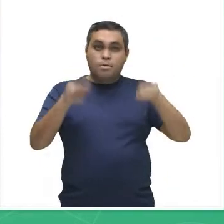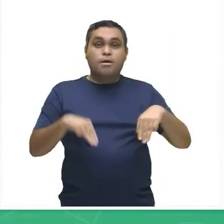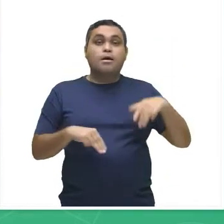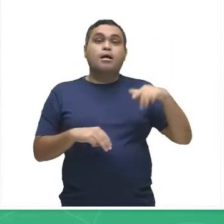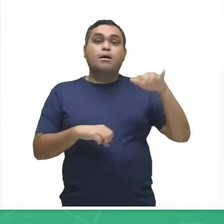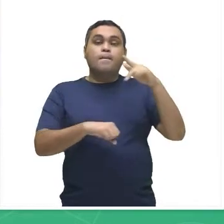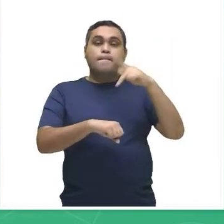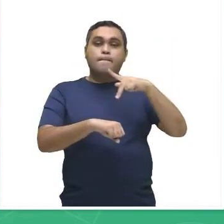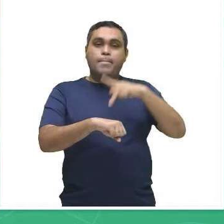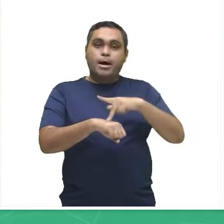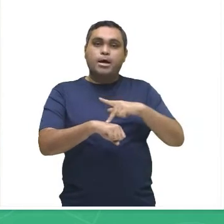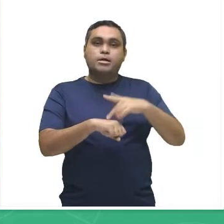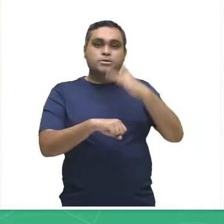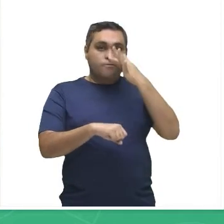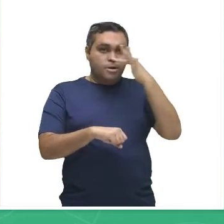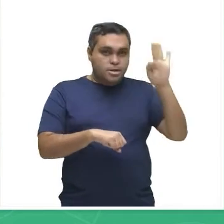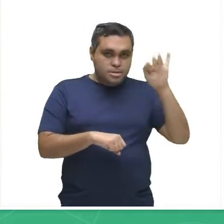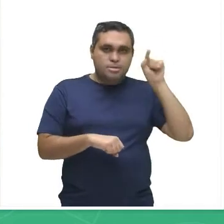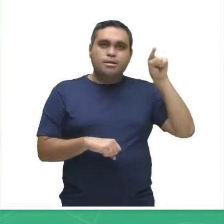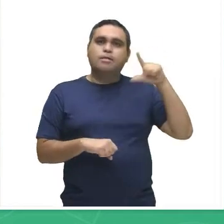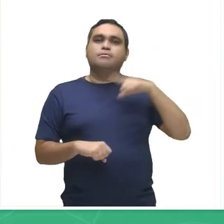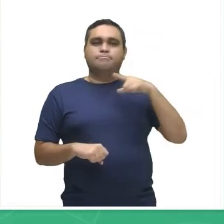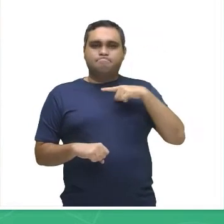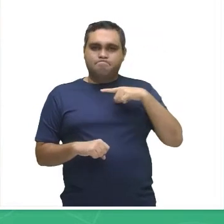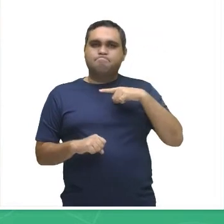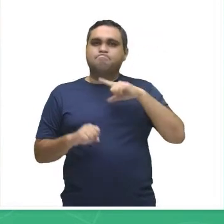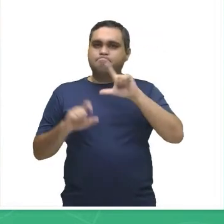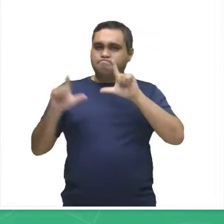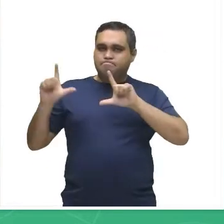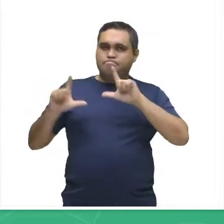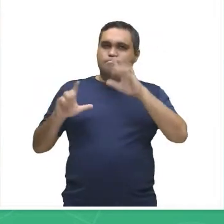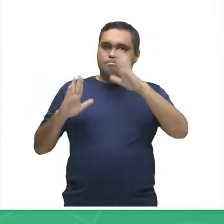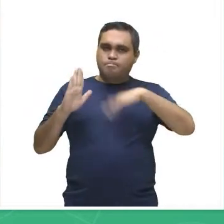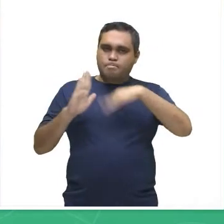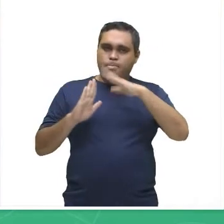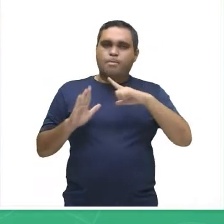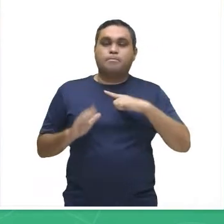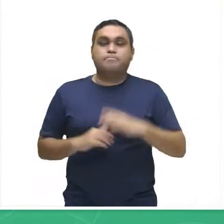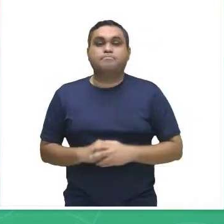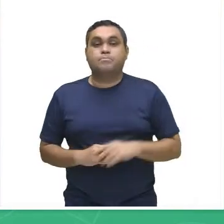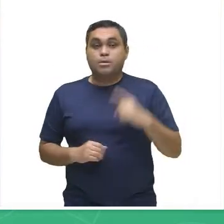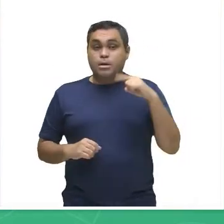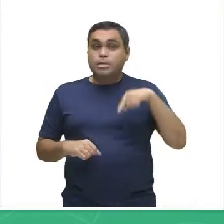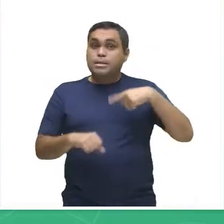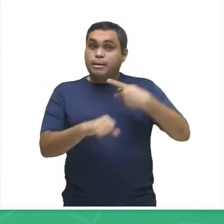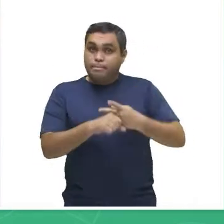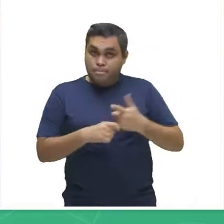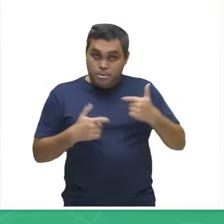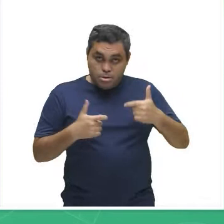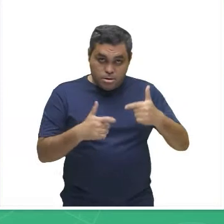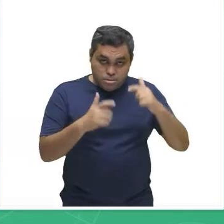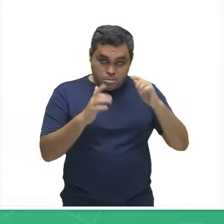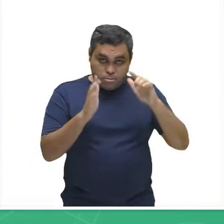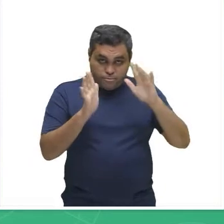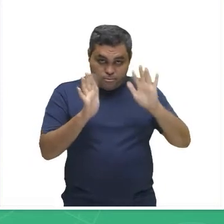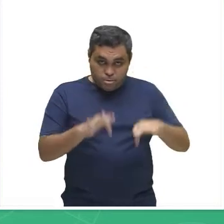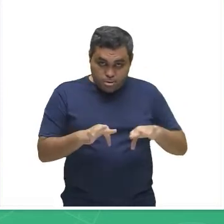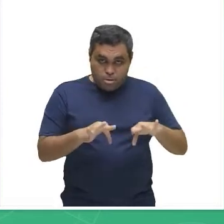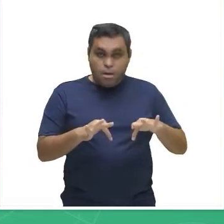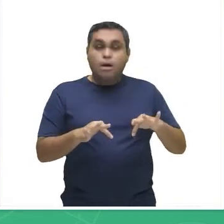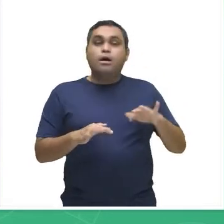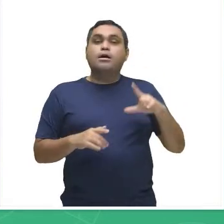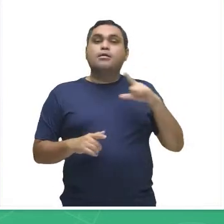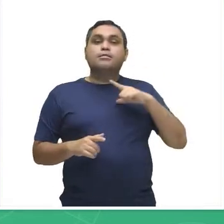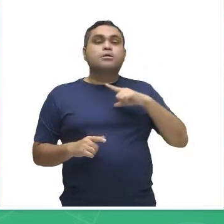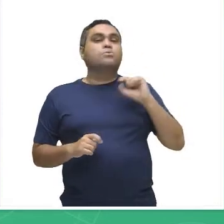E após essa guerra, nós vamos ter aí, na Grécia Antiga, o início do fim. Por quê? A gente